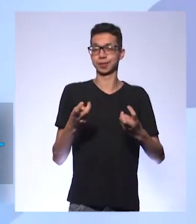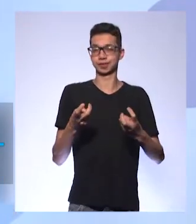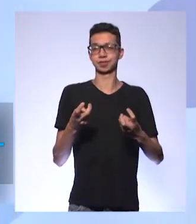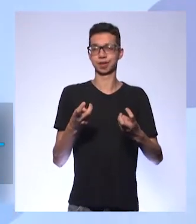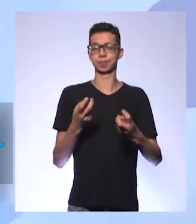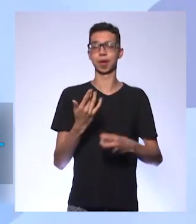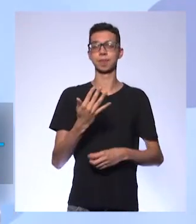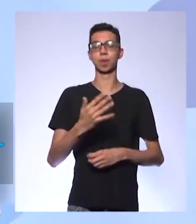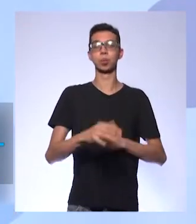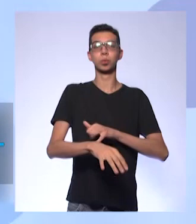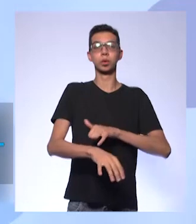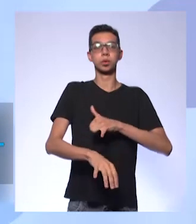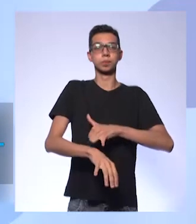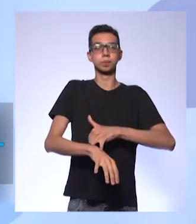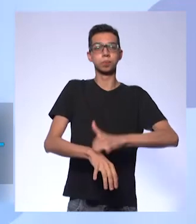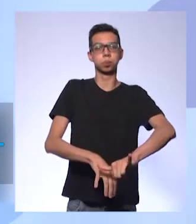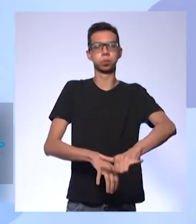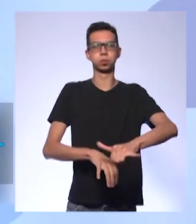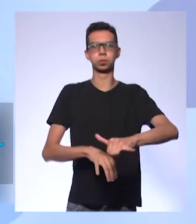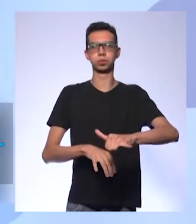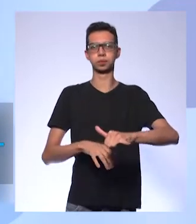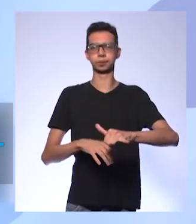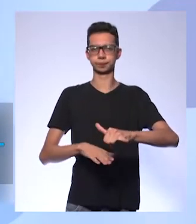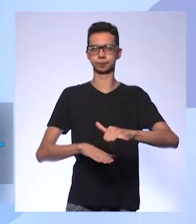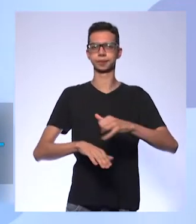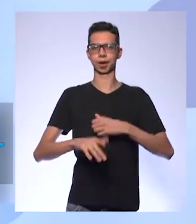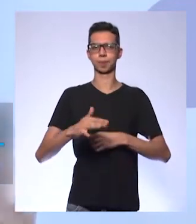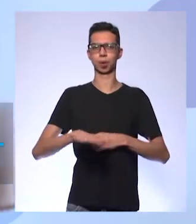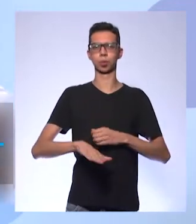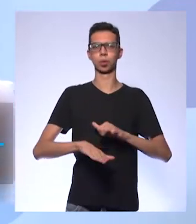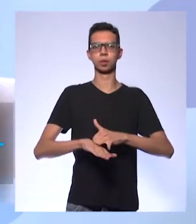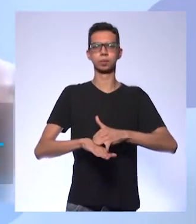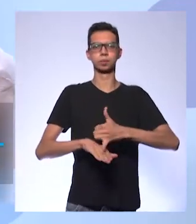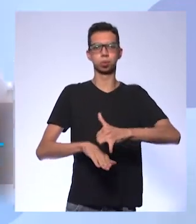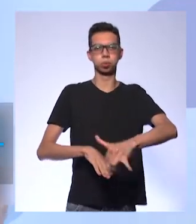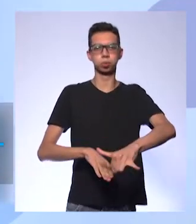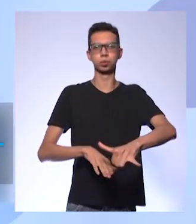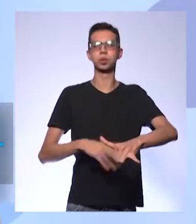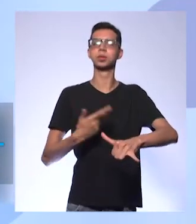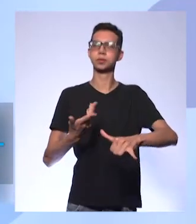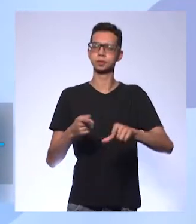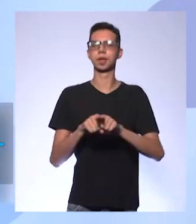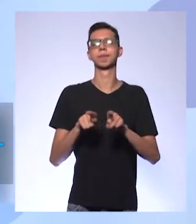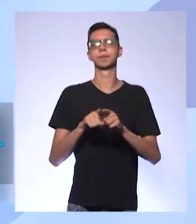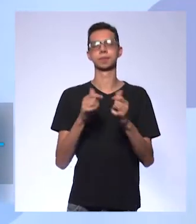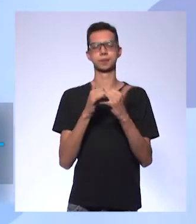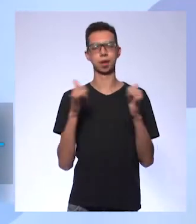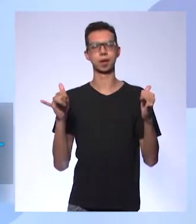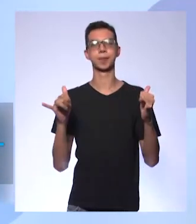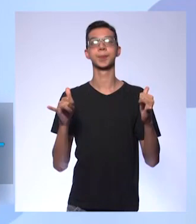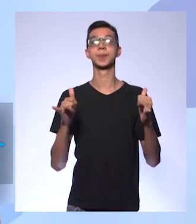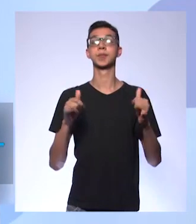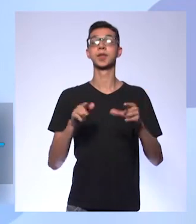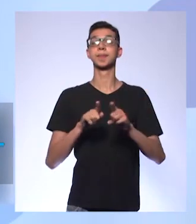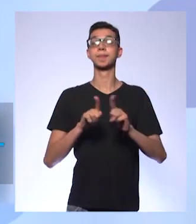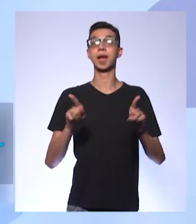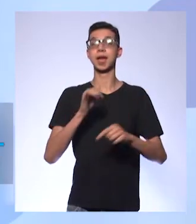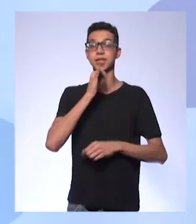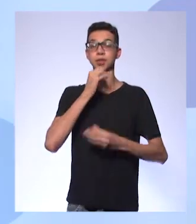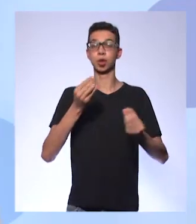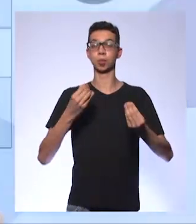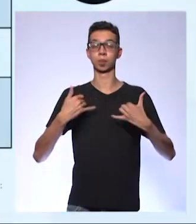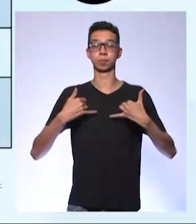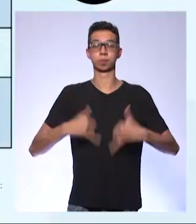meio da mão. Mais uma condição de choque elétrico. Agora, os efeitos da corrente elétrica sobre você está representado